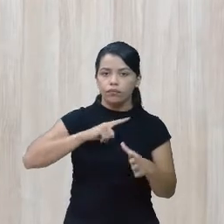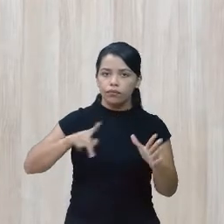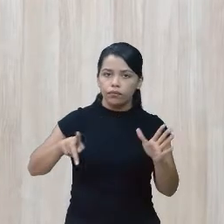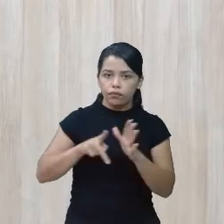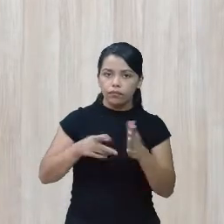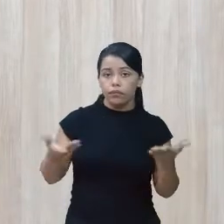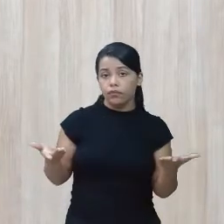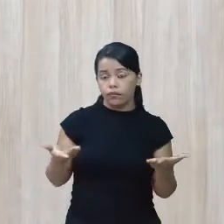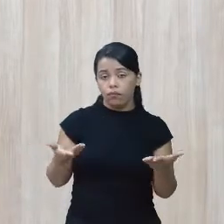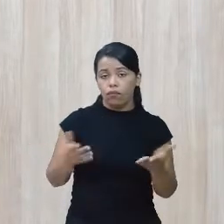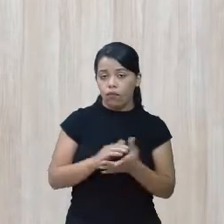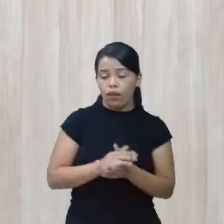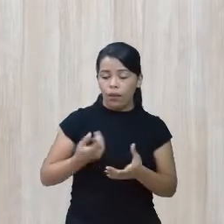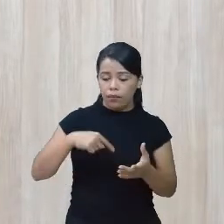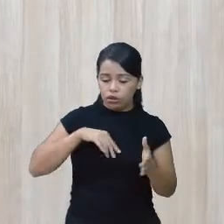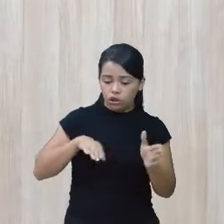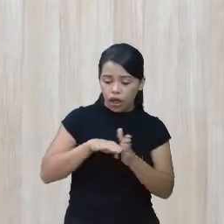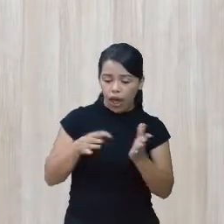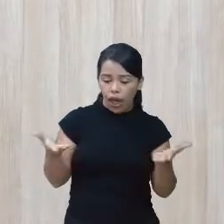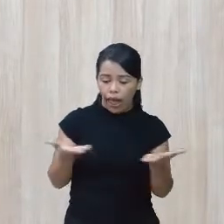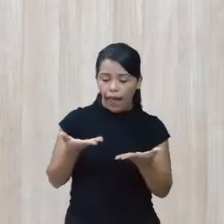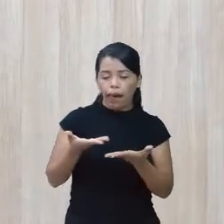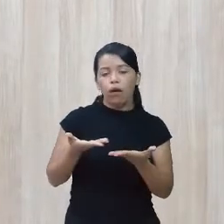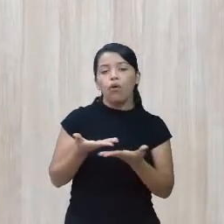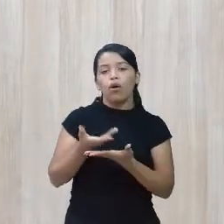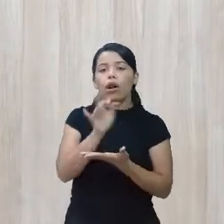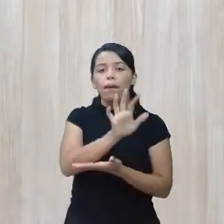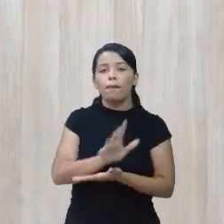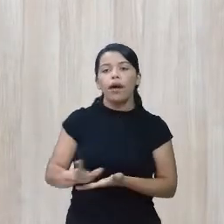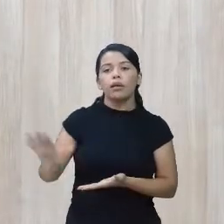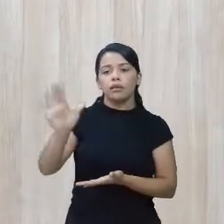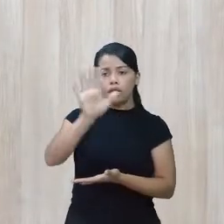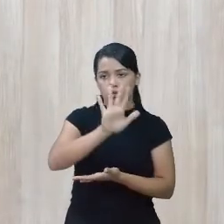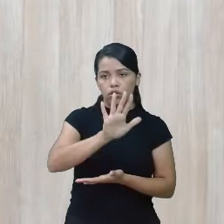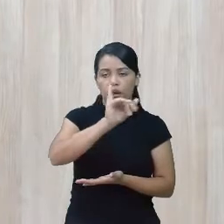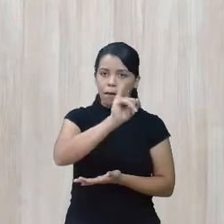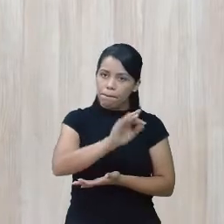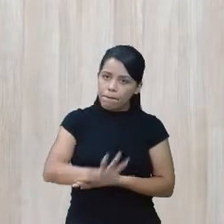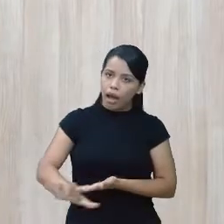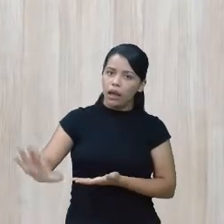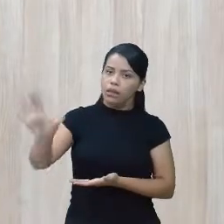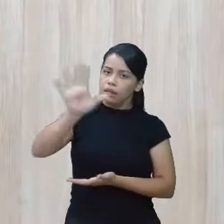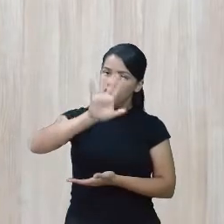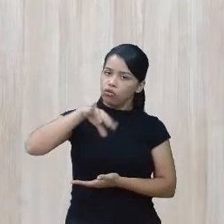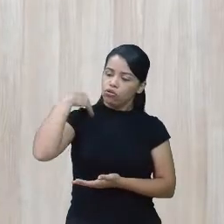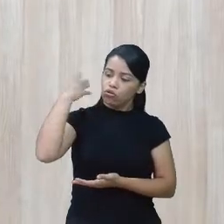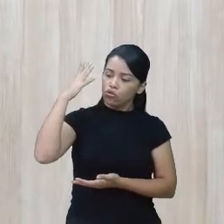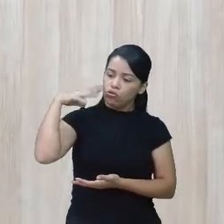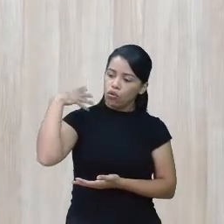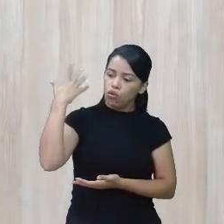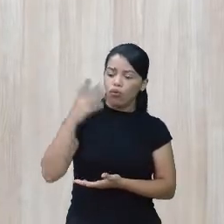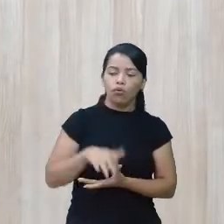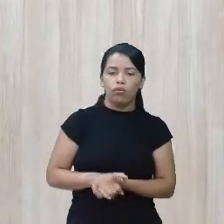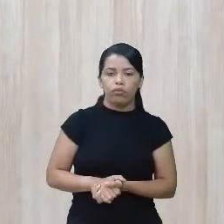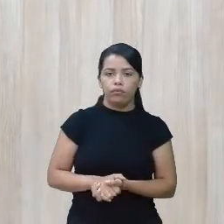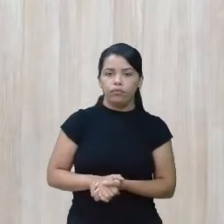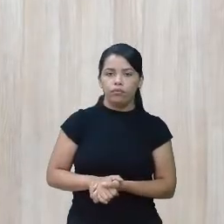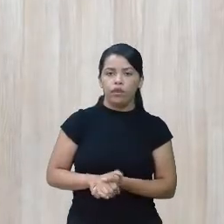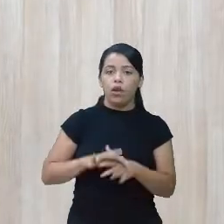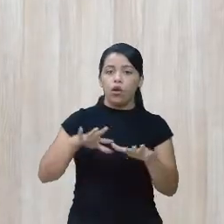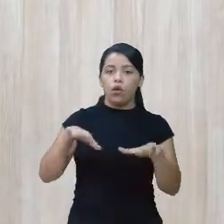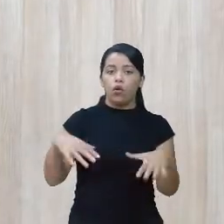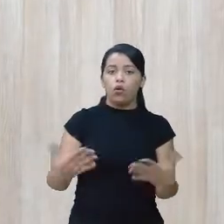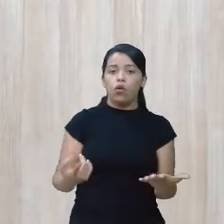lugar, na paisagem sonora, que é o nosso assunto de fato. Vejam, quando a gente fala